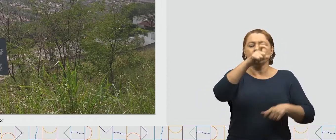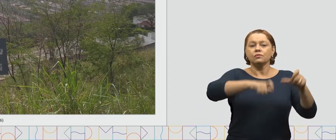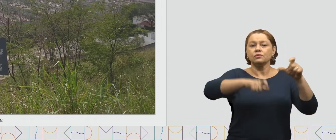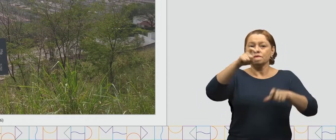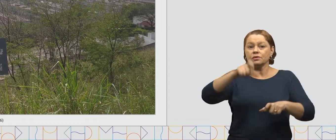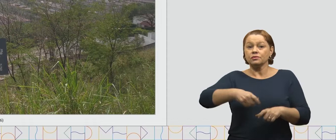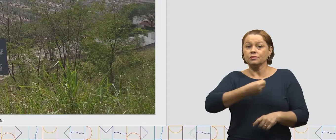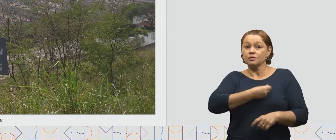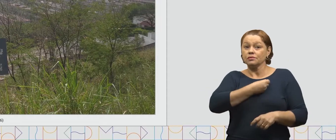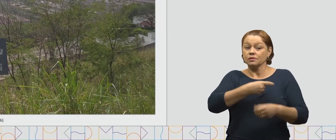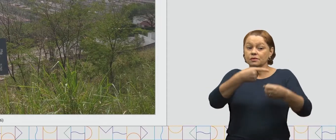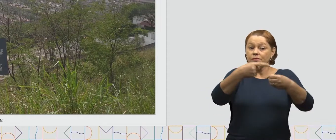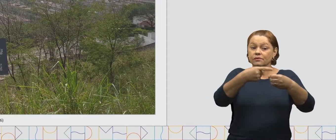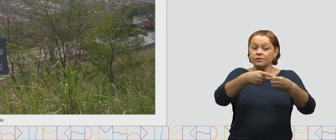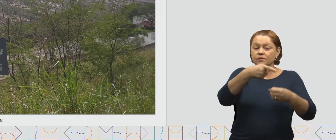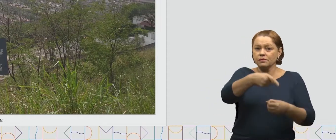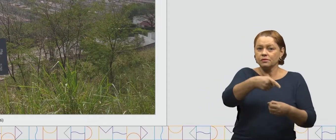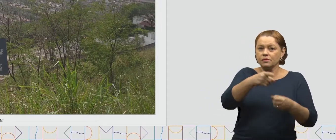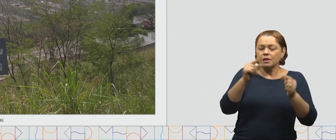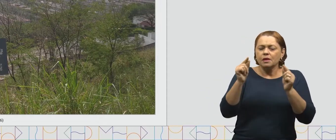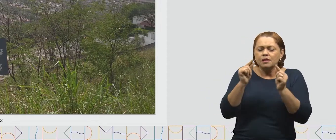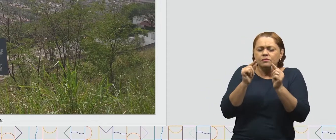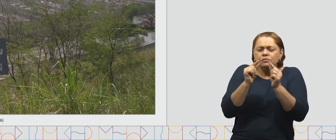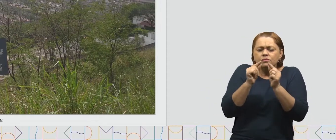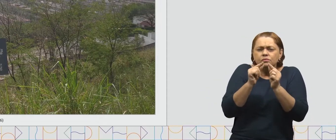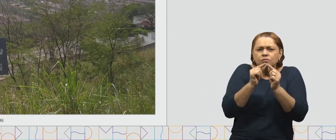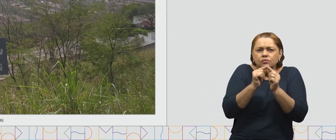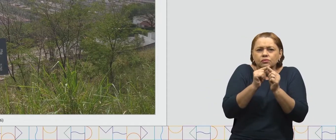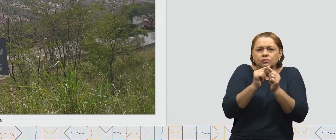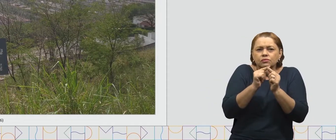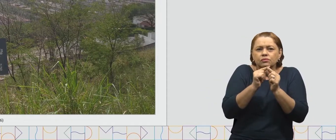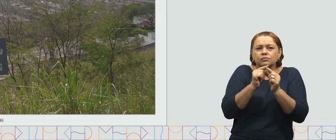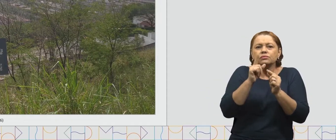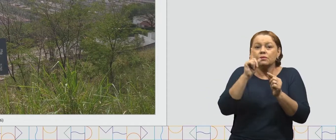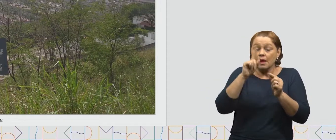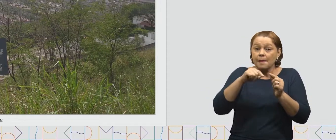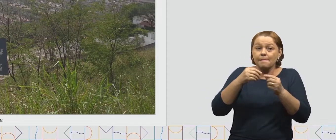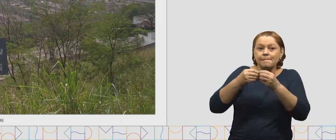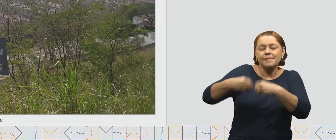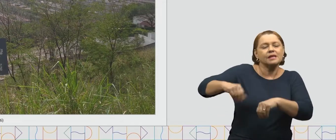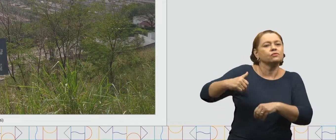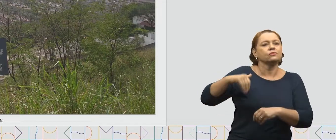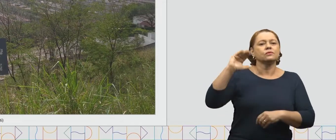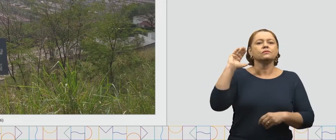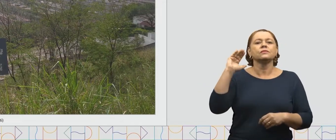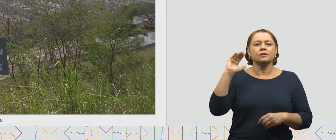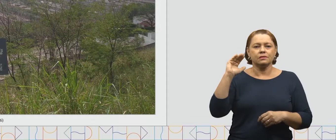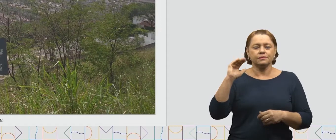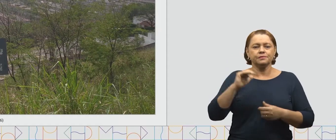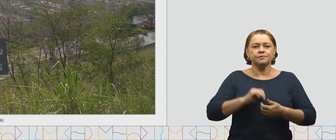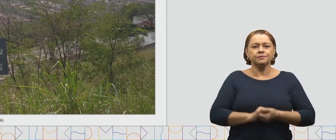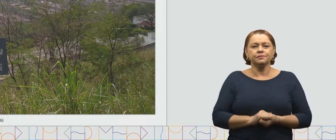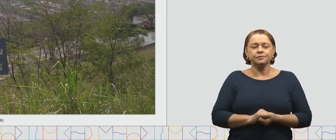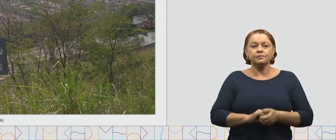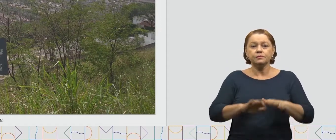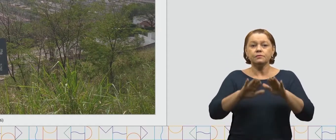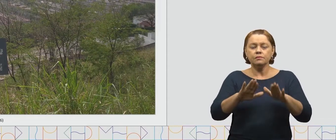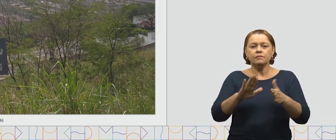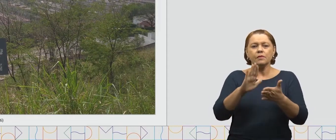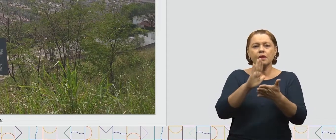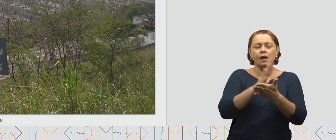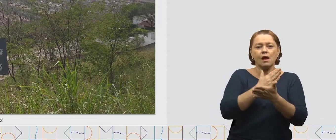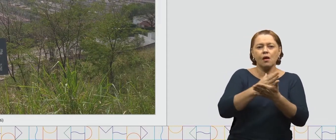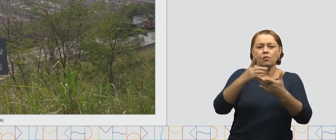região. Quanto menor a partícula, maiores os efeitos provocados. Alguns